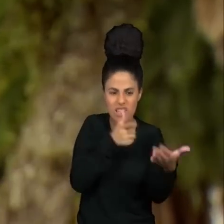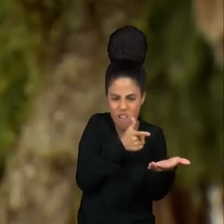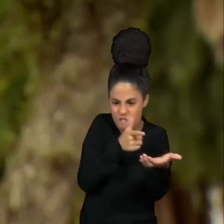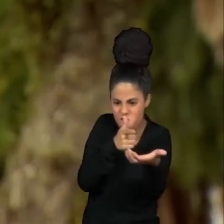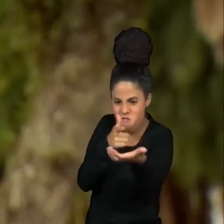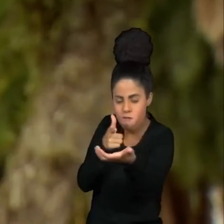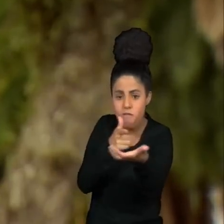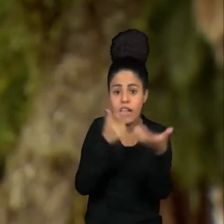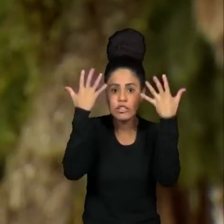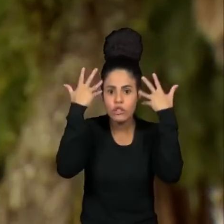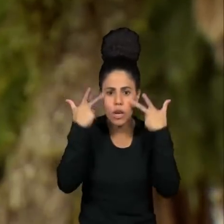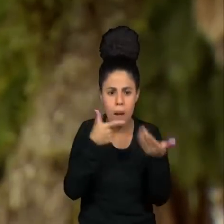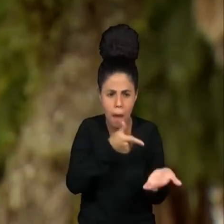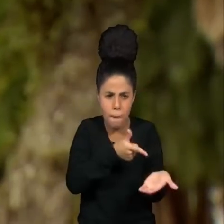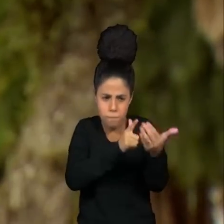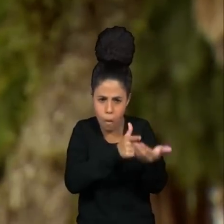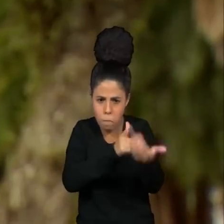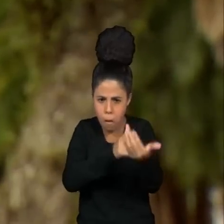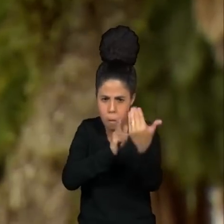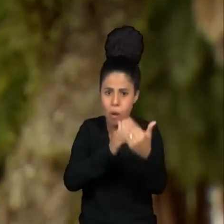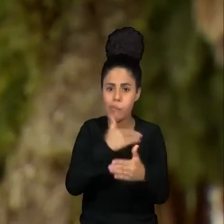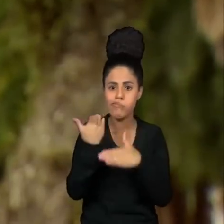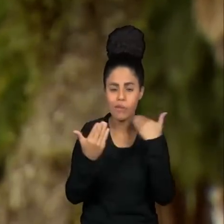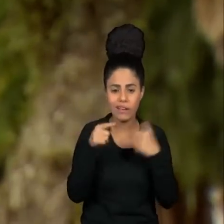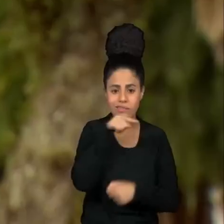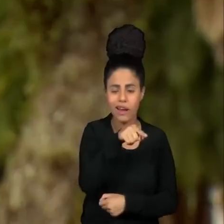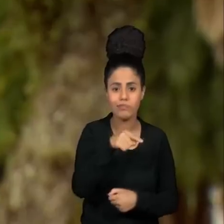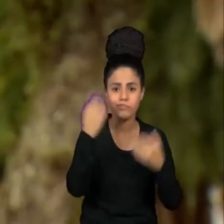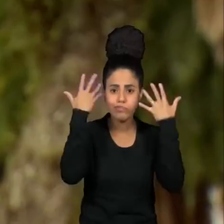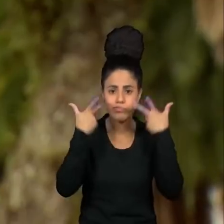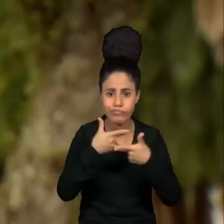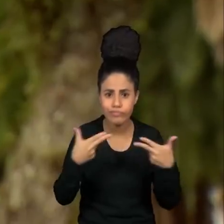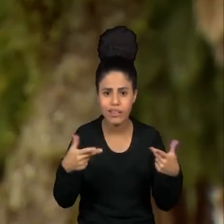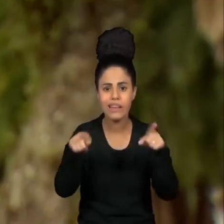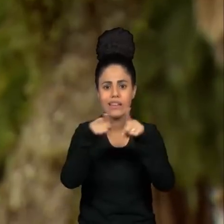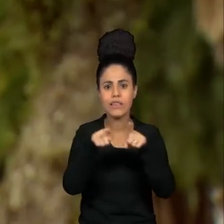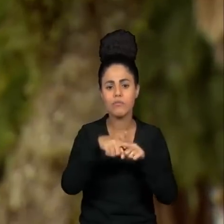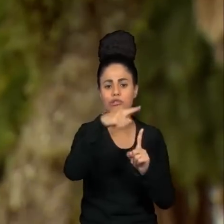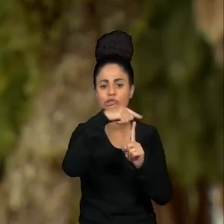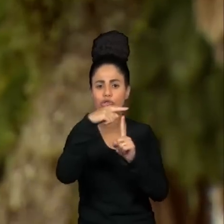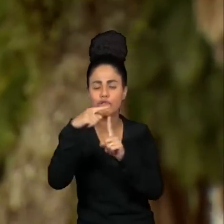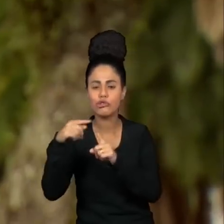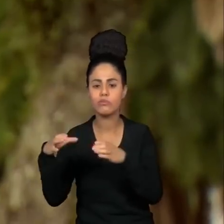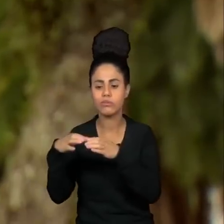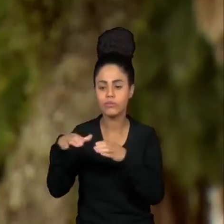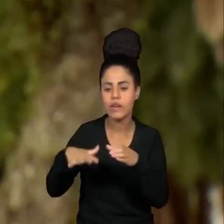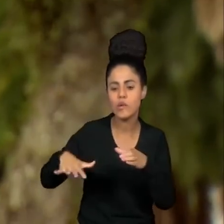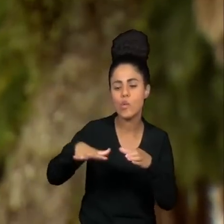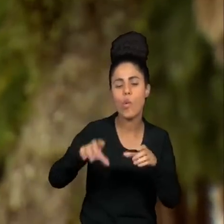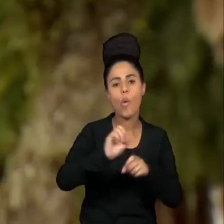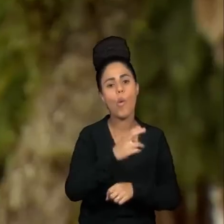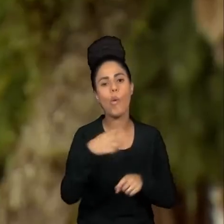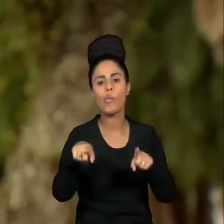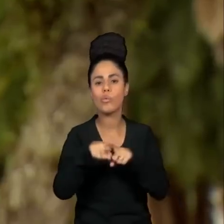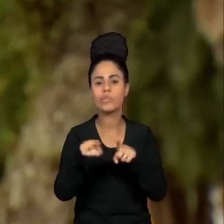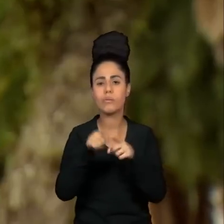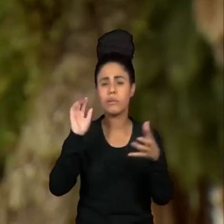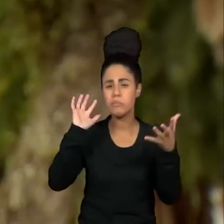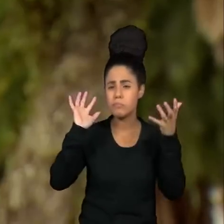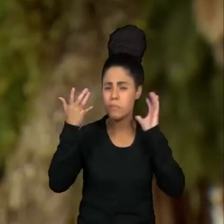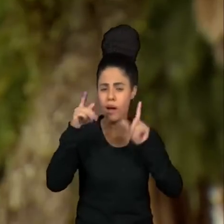mudanças climáticas em todos os níveis ecológicos, sejam espécies, comunidades ou